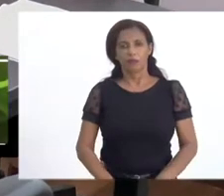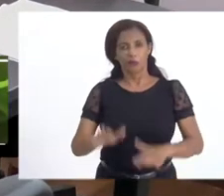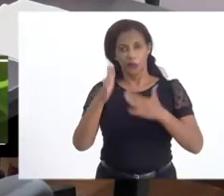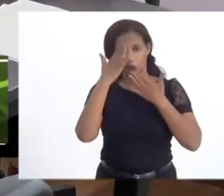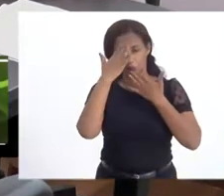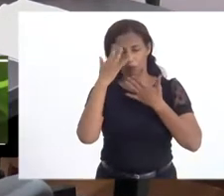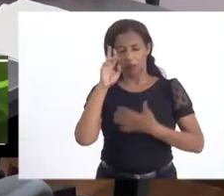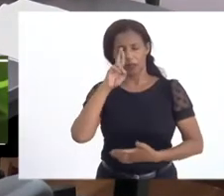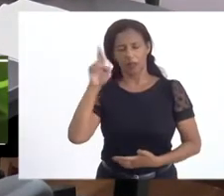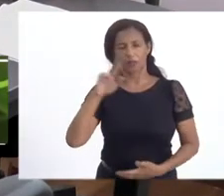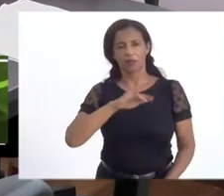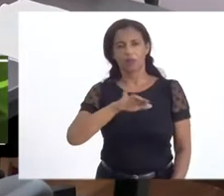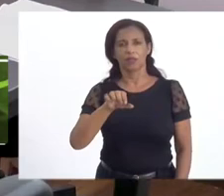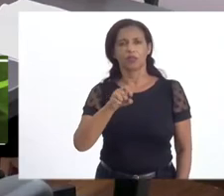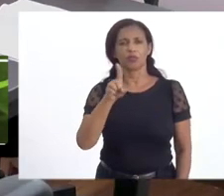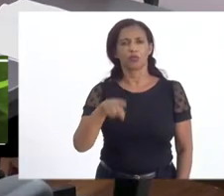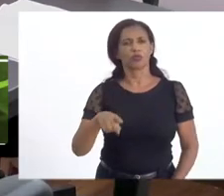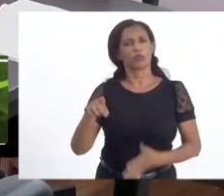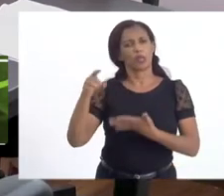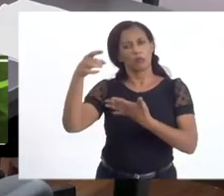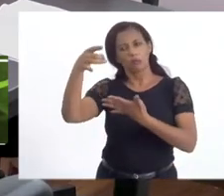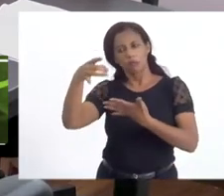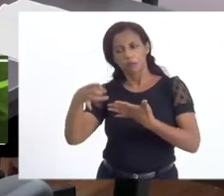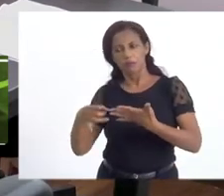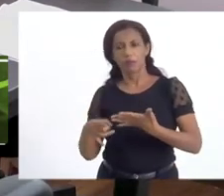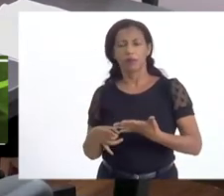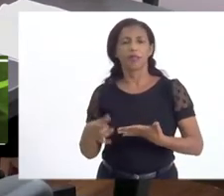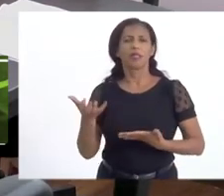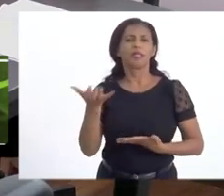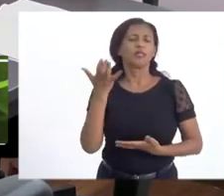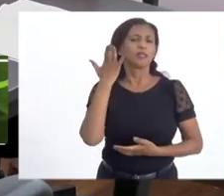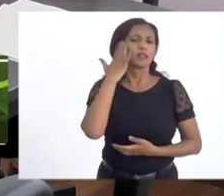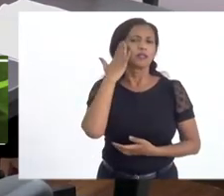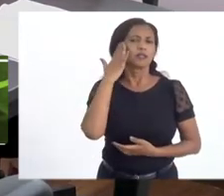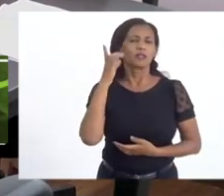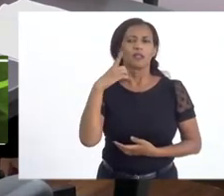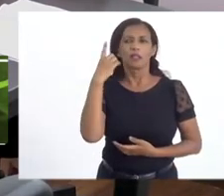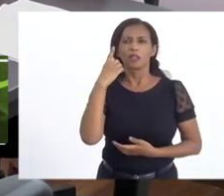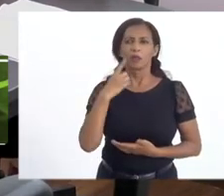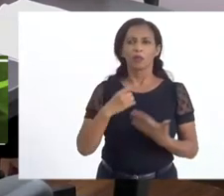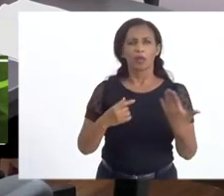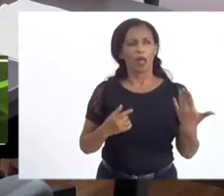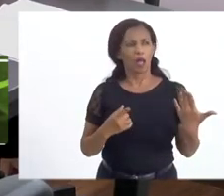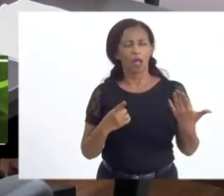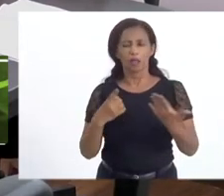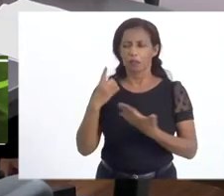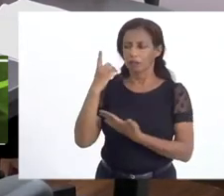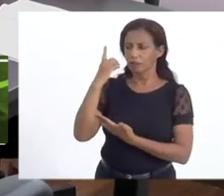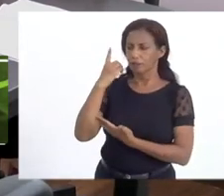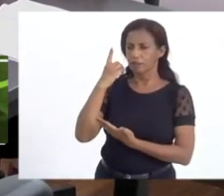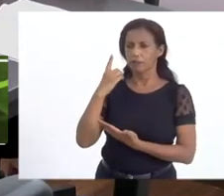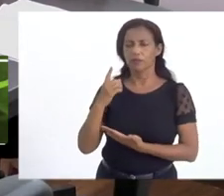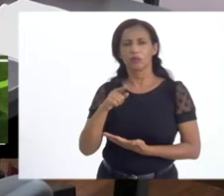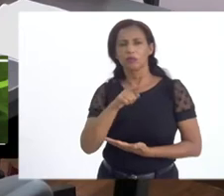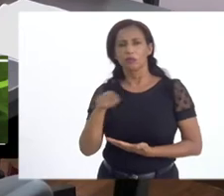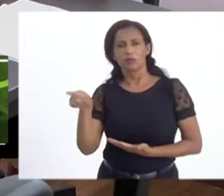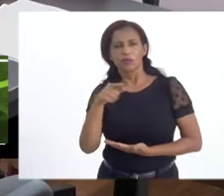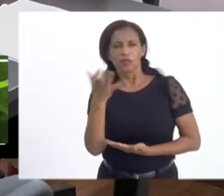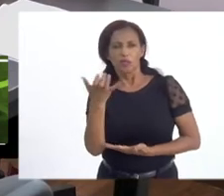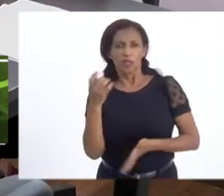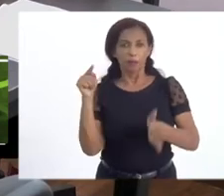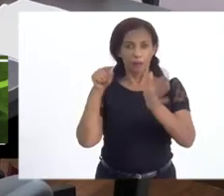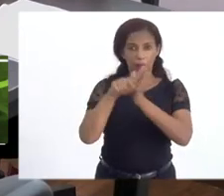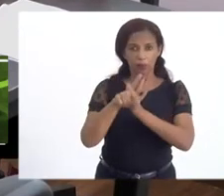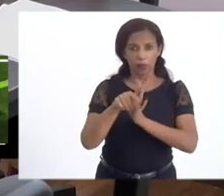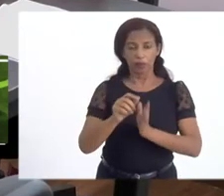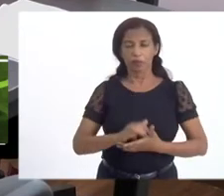Obrigado, senhor José Carlos, pelas suas colocações. Queria saber, deputada Adriana Baltazar, deputado Célias, alguém gostaria de fazer alguma